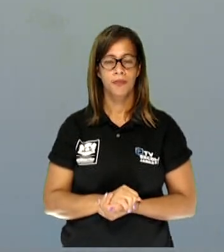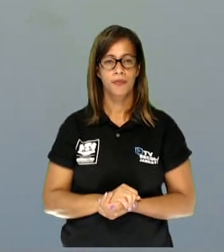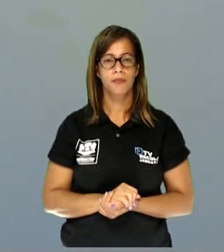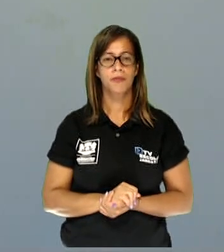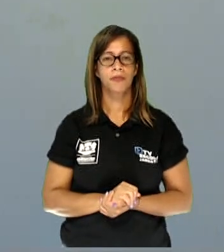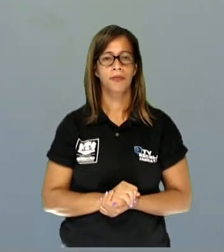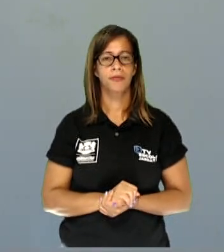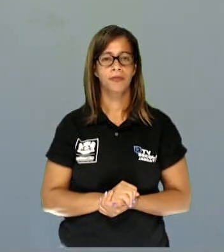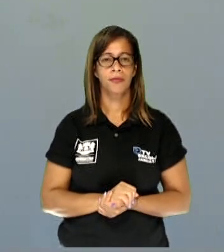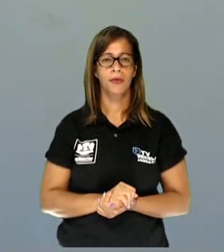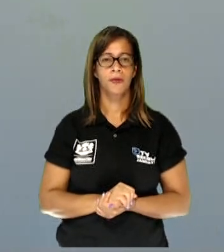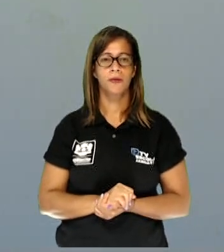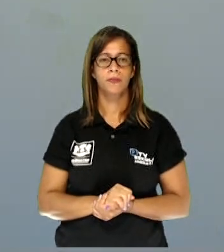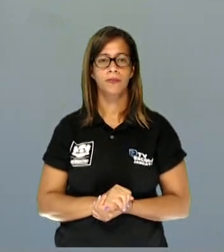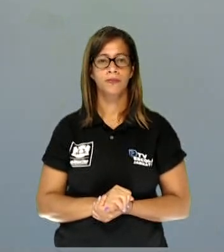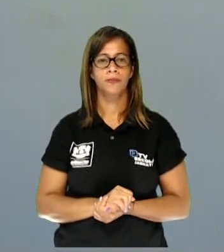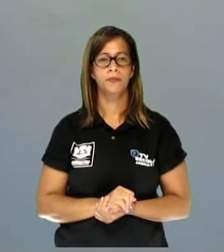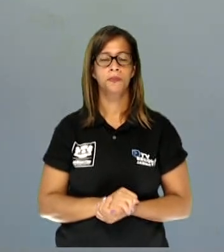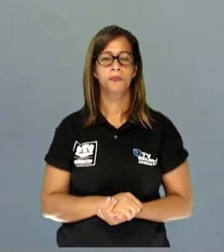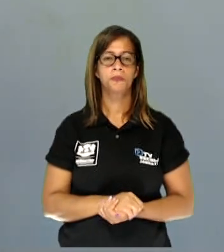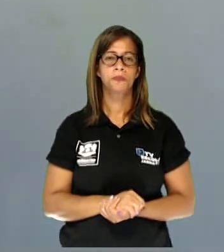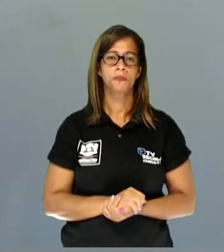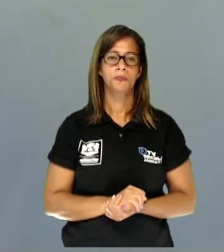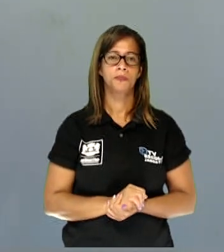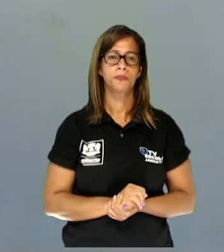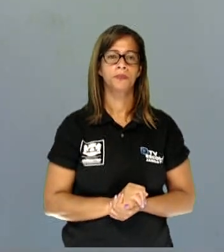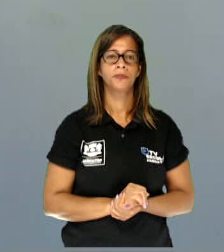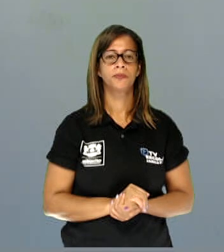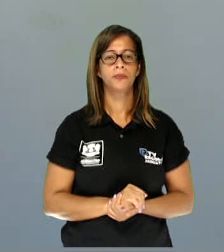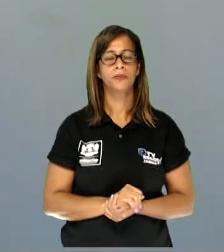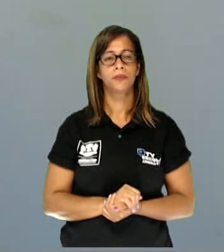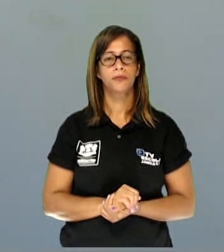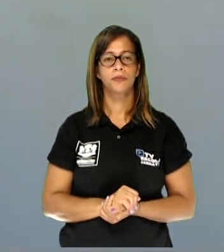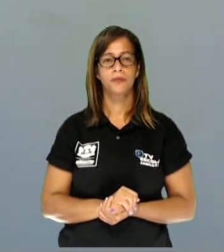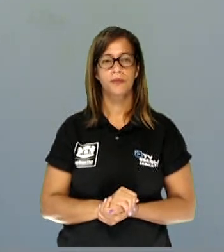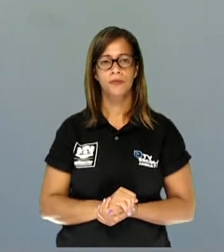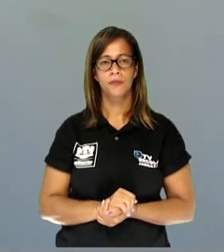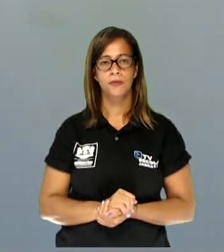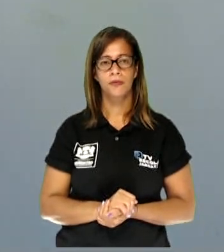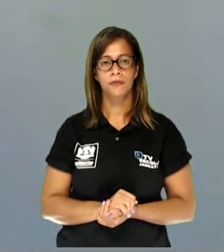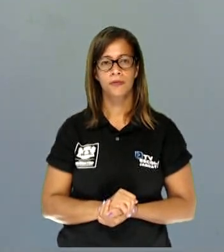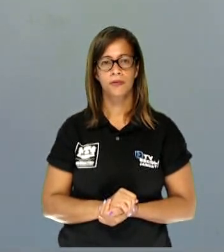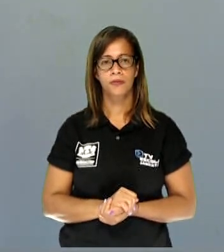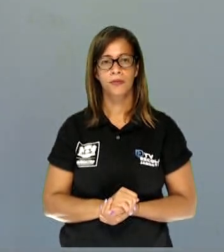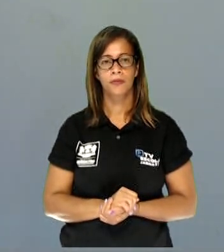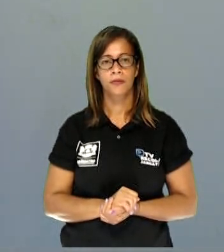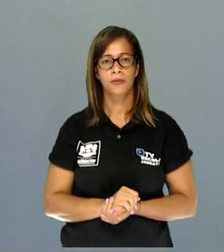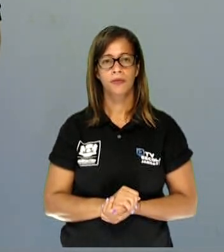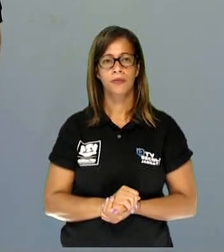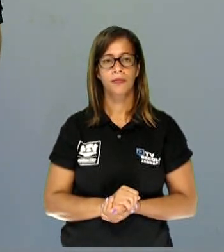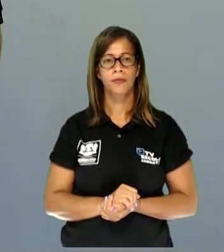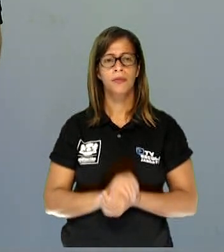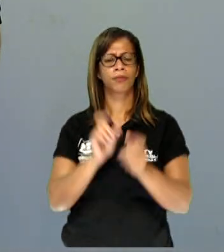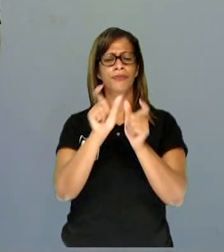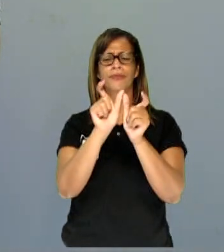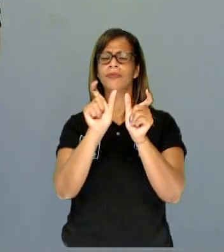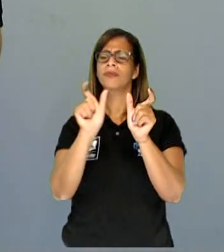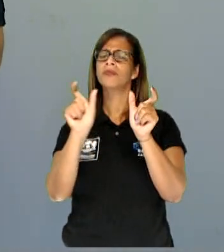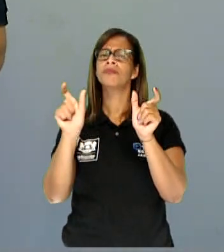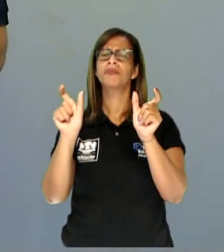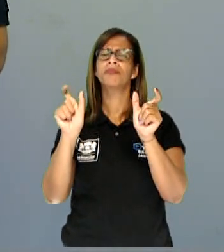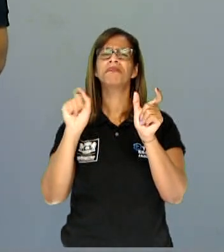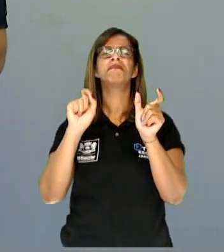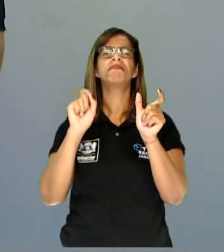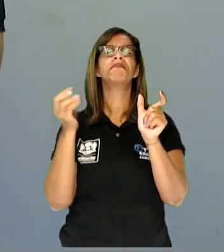Ma, ma. Igual de Maria da nossa sala, lembra? Ma. Ca, ca.